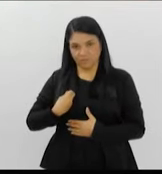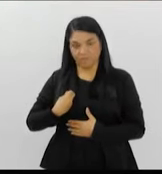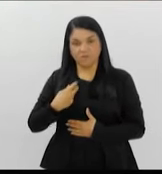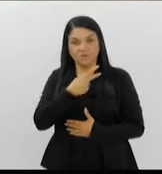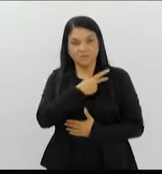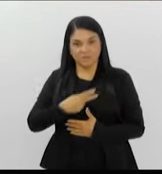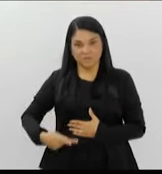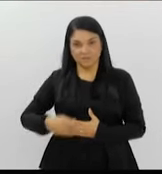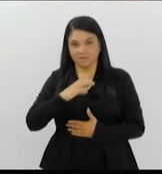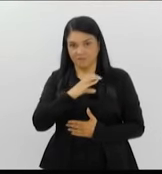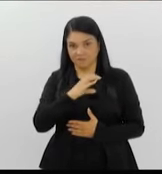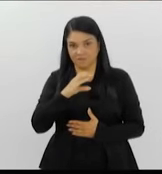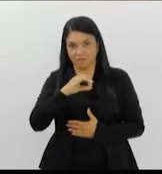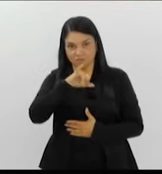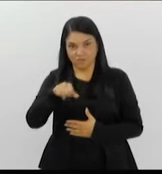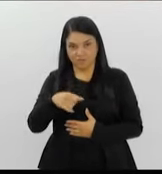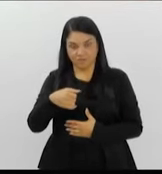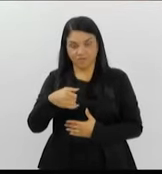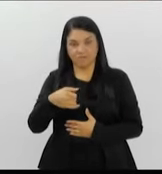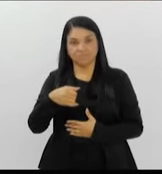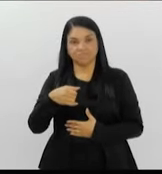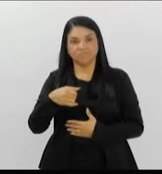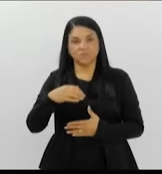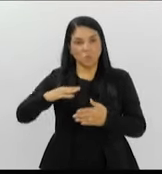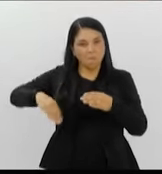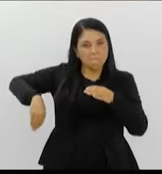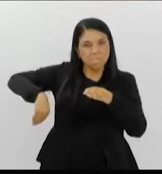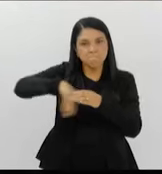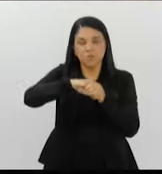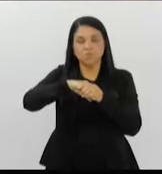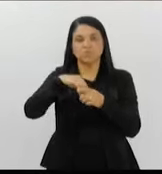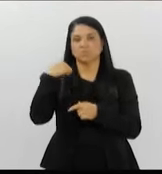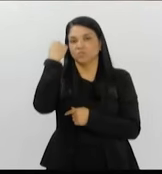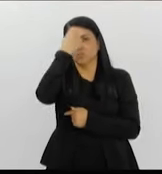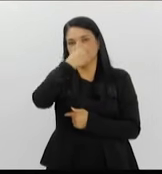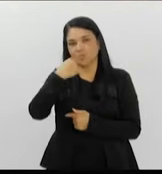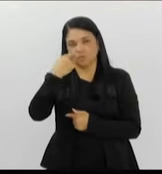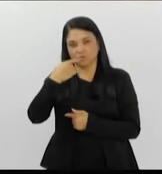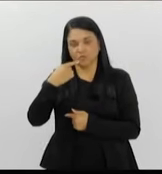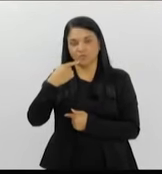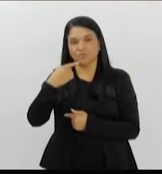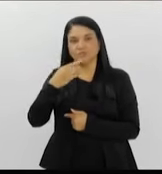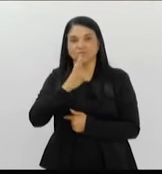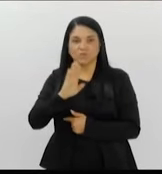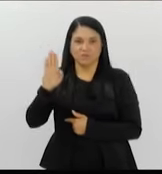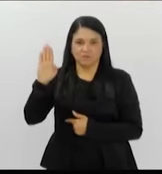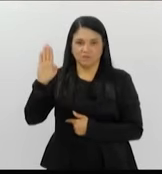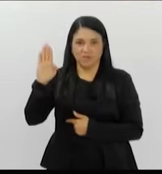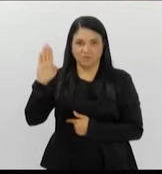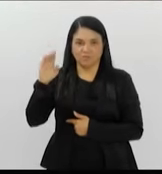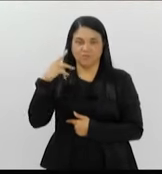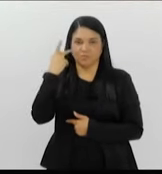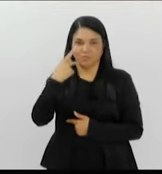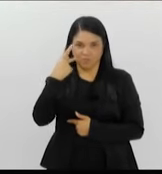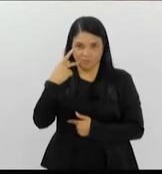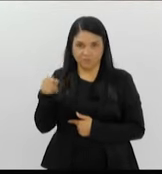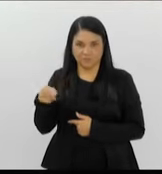principal comissão dessa casa deu chute na cara de um adversário político. E agora tenta construir uma